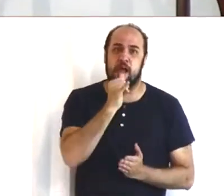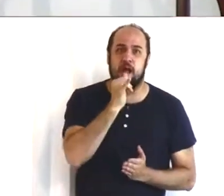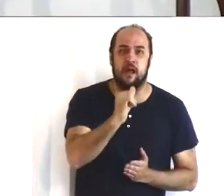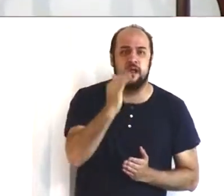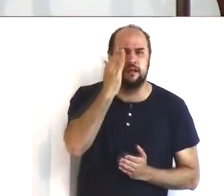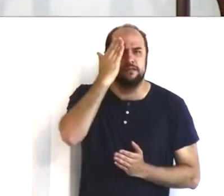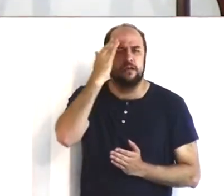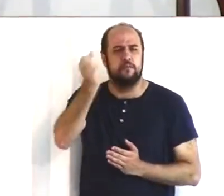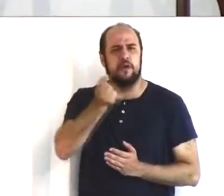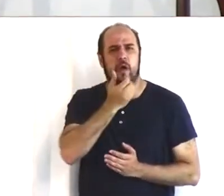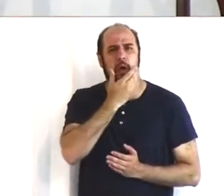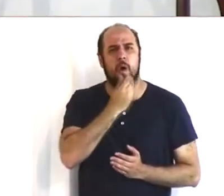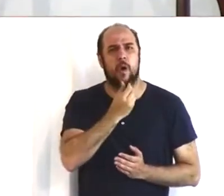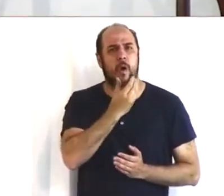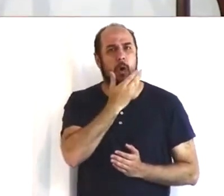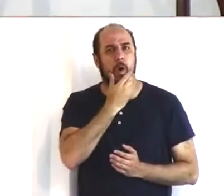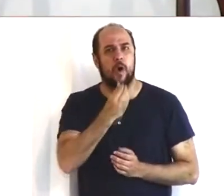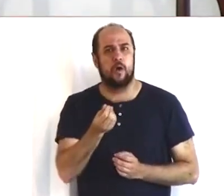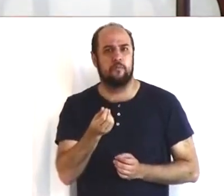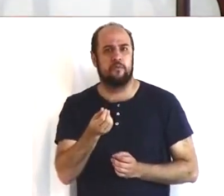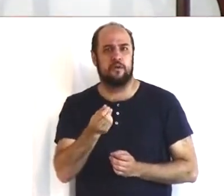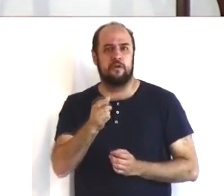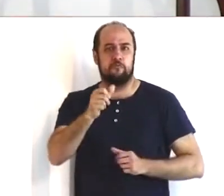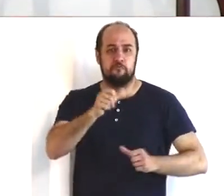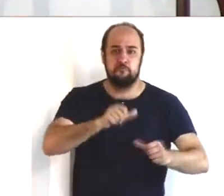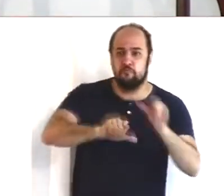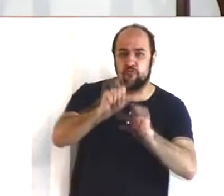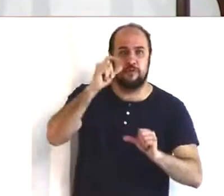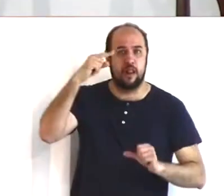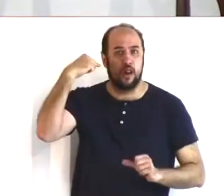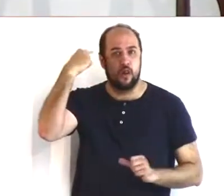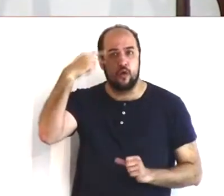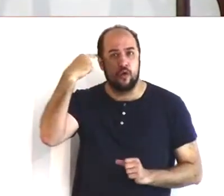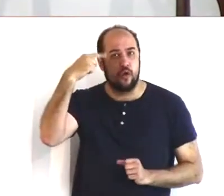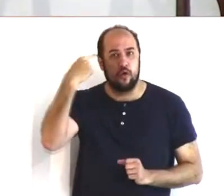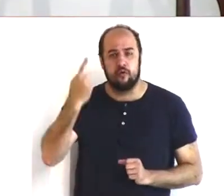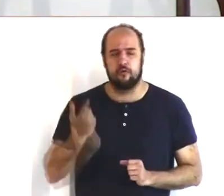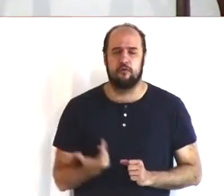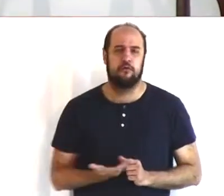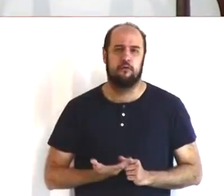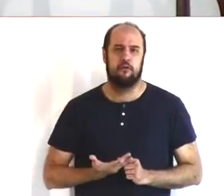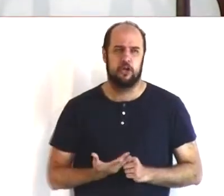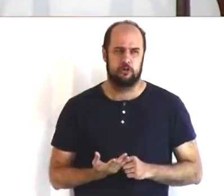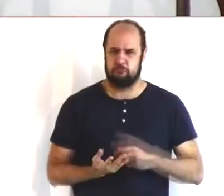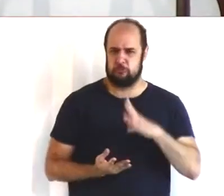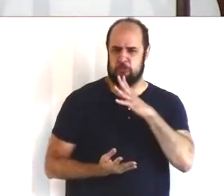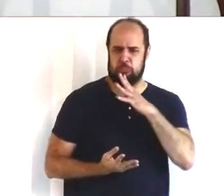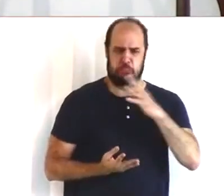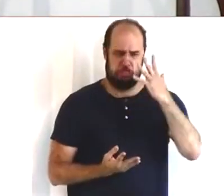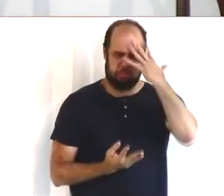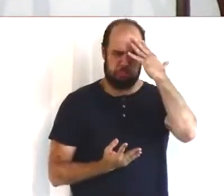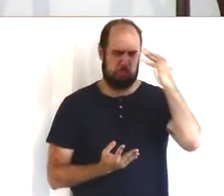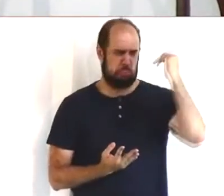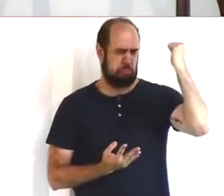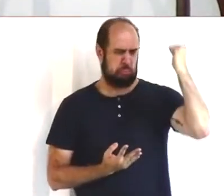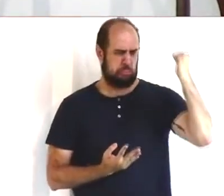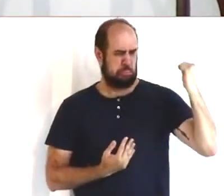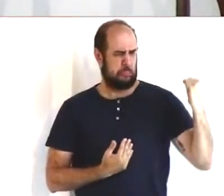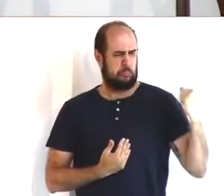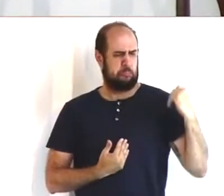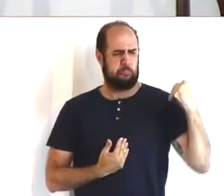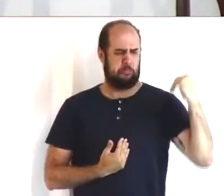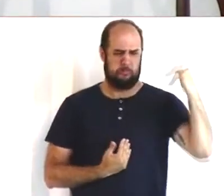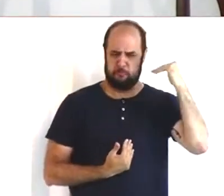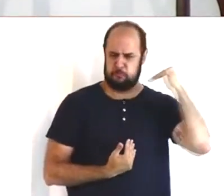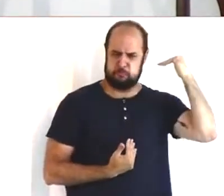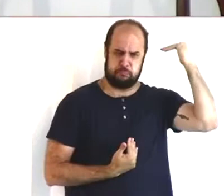sabedoria humana é tornada loucura. Quem de nós é sábio nos nossos conhecimentos? Quem de nós é cheio de conhecimentos a